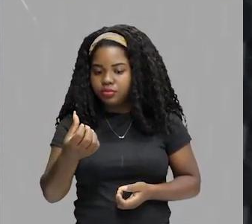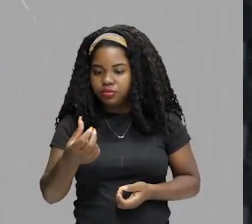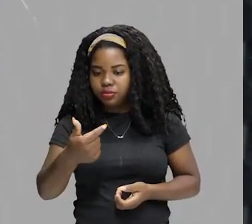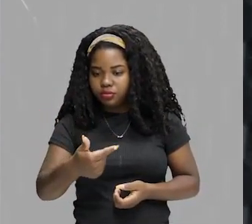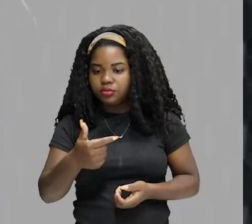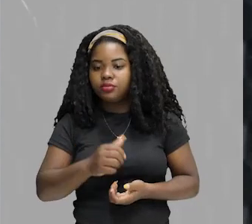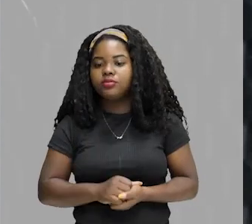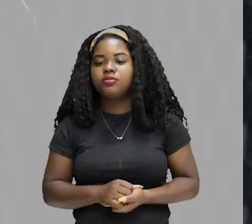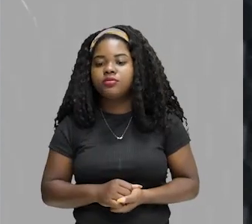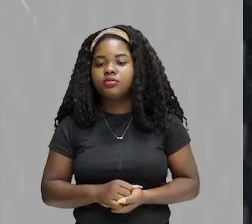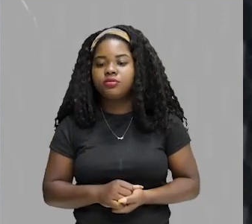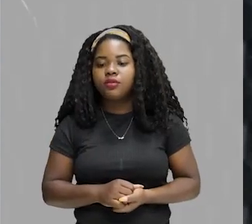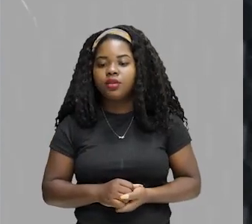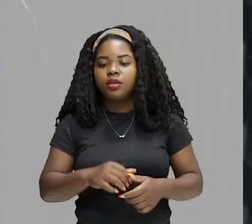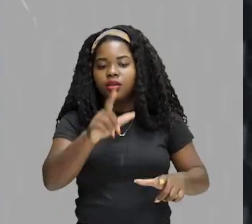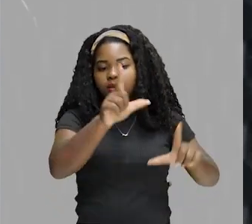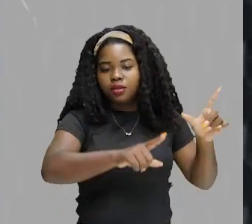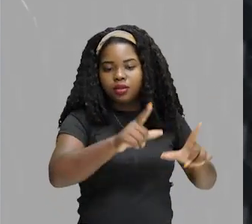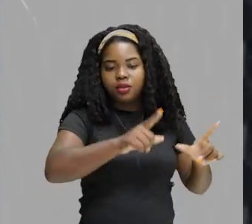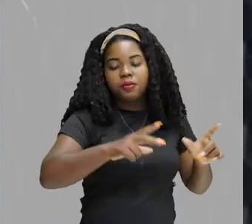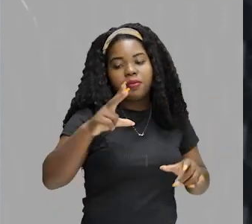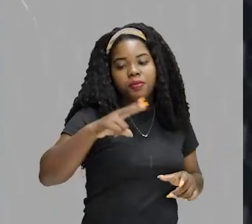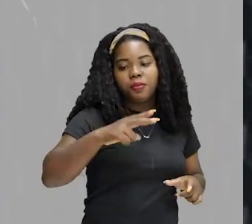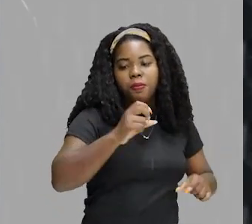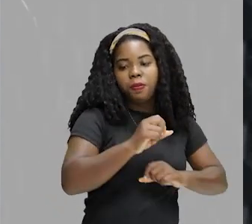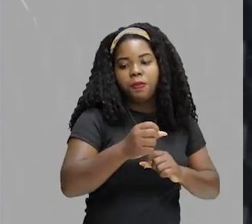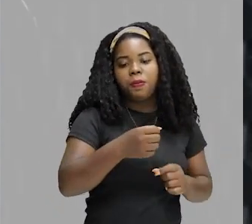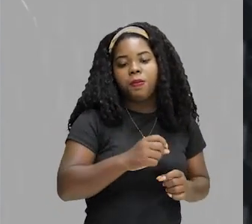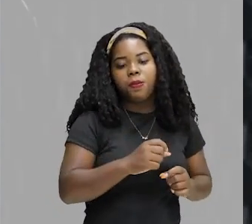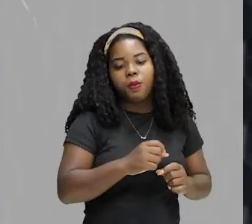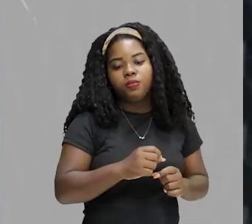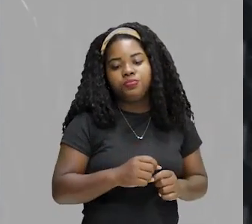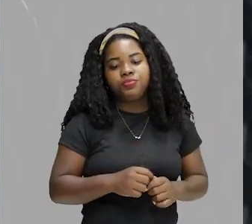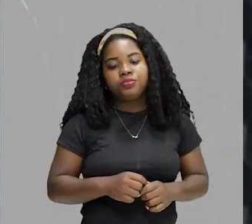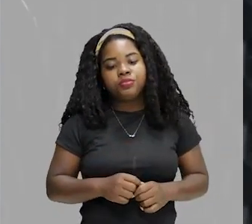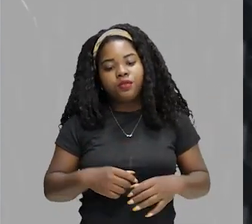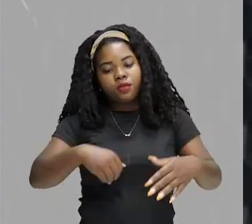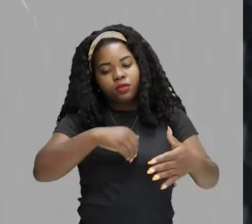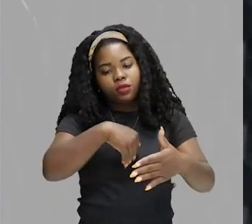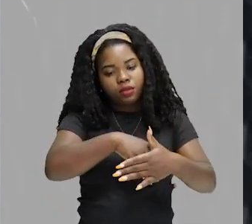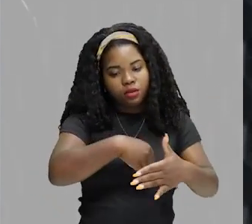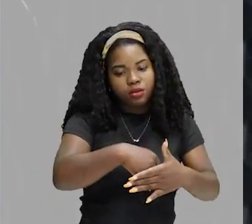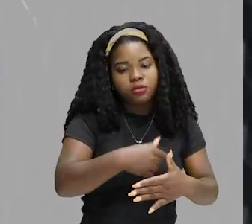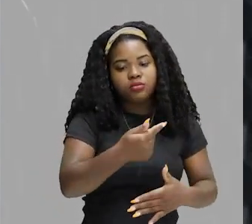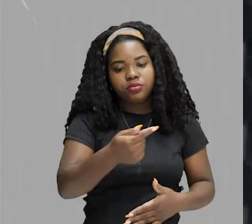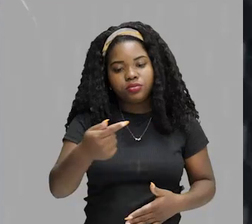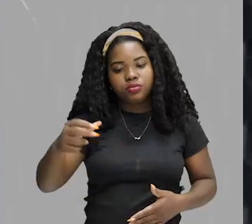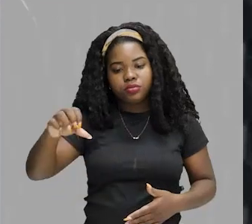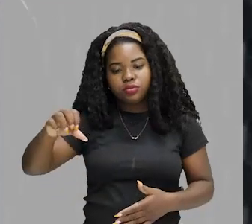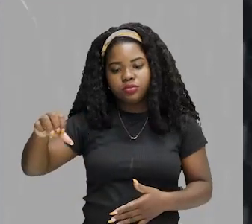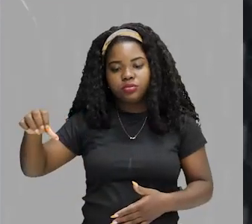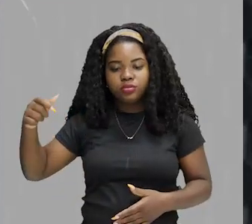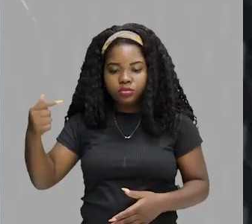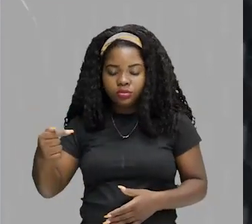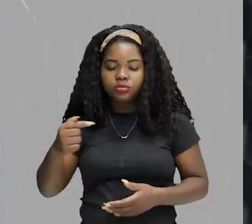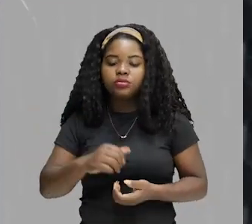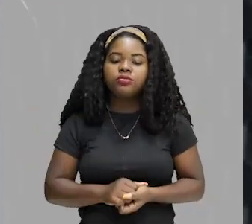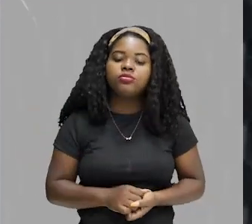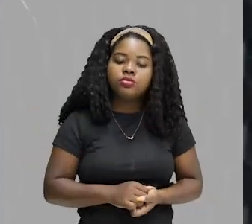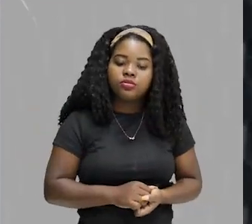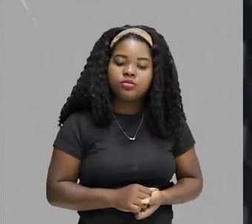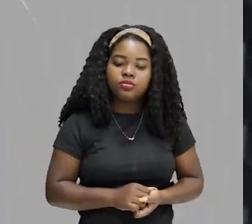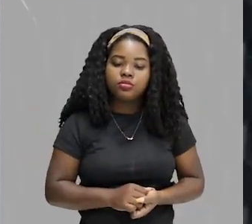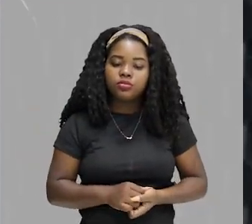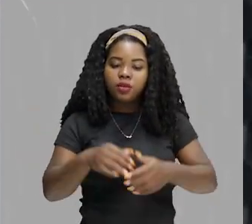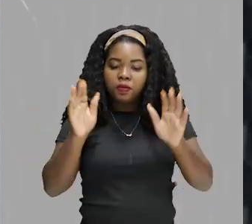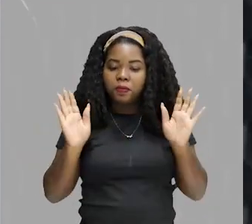o futebol. Voleibol, 1.024 horas. Basquetebol, 848 horas.